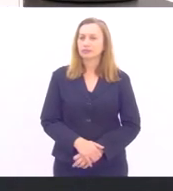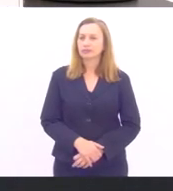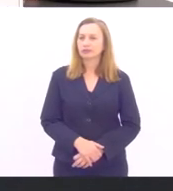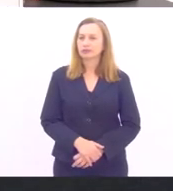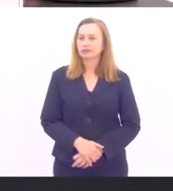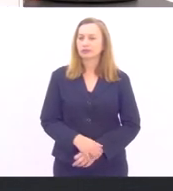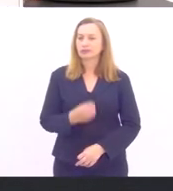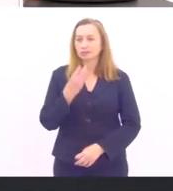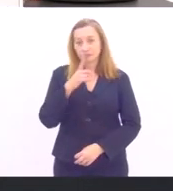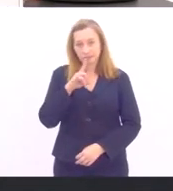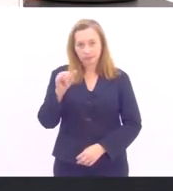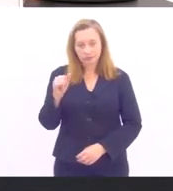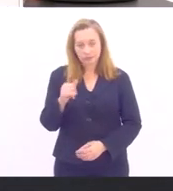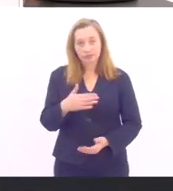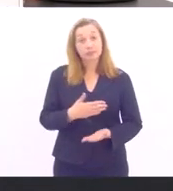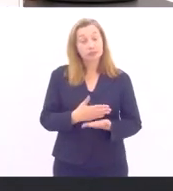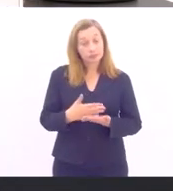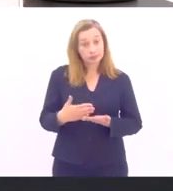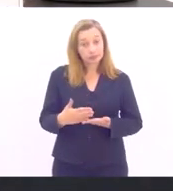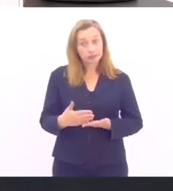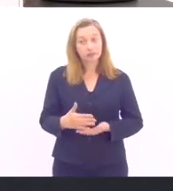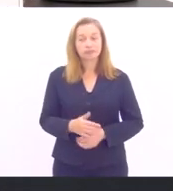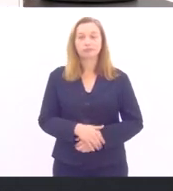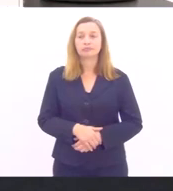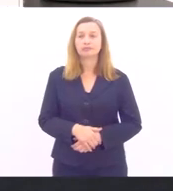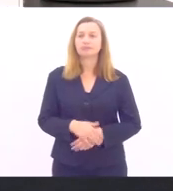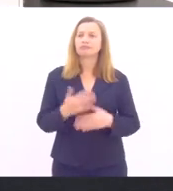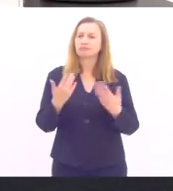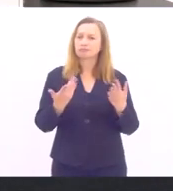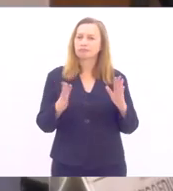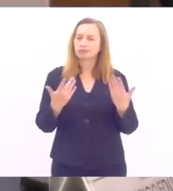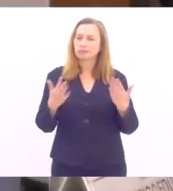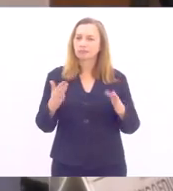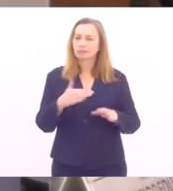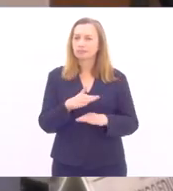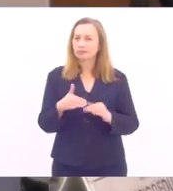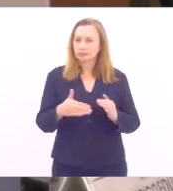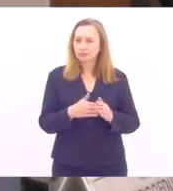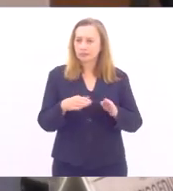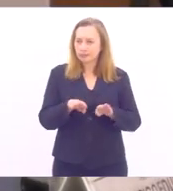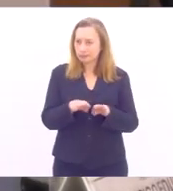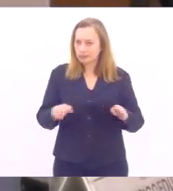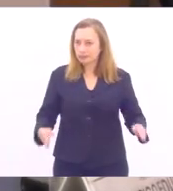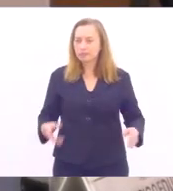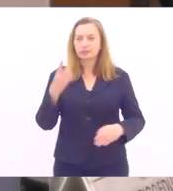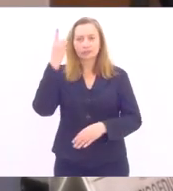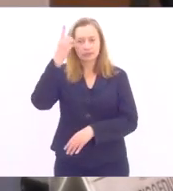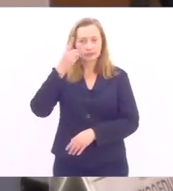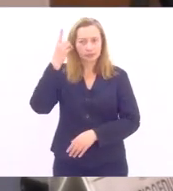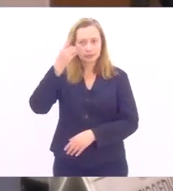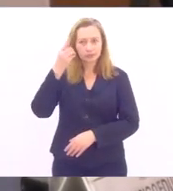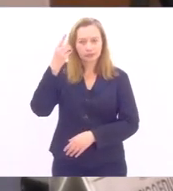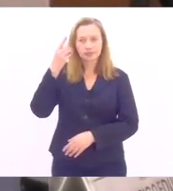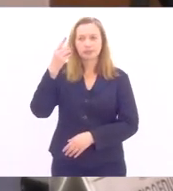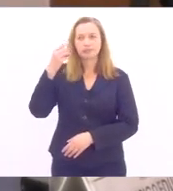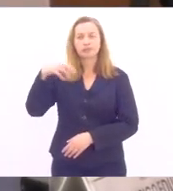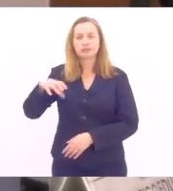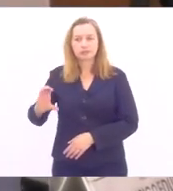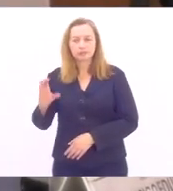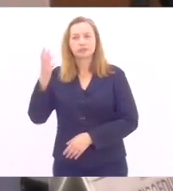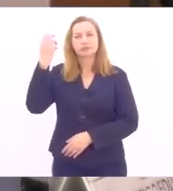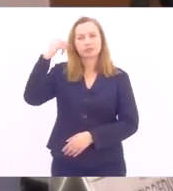Bom dia. Gostaria de inicialmente saudar a mesa na pessoa do deputado Carlos Mink, deputado Eliomar